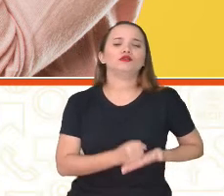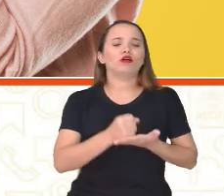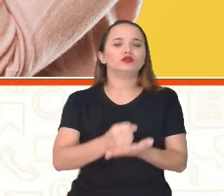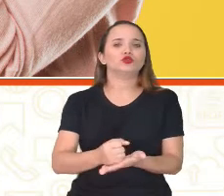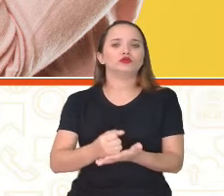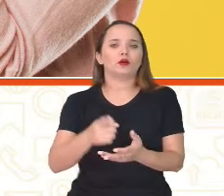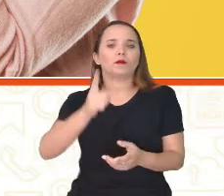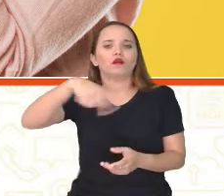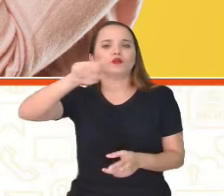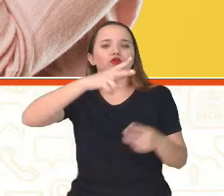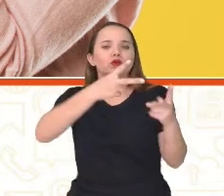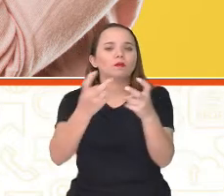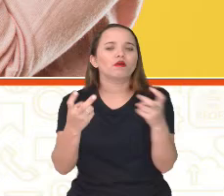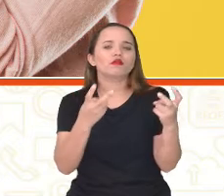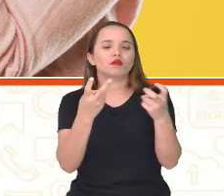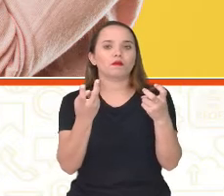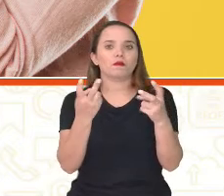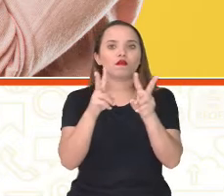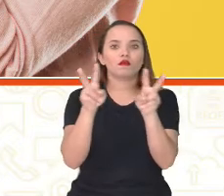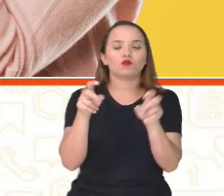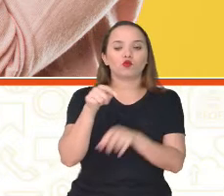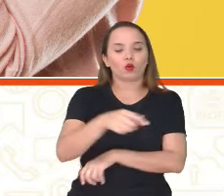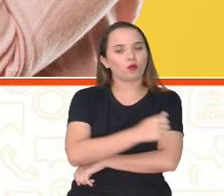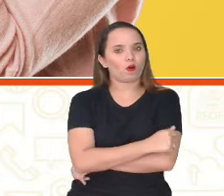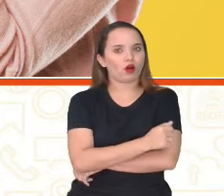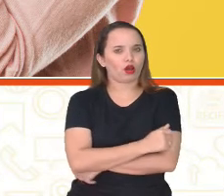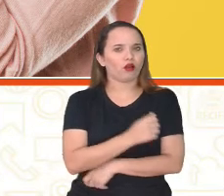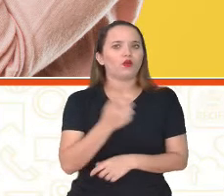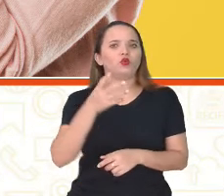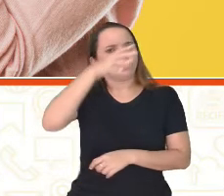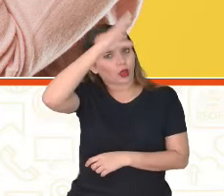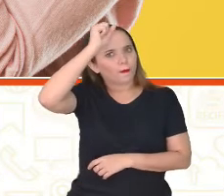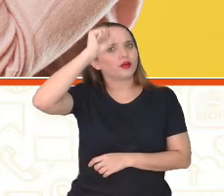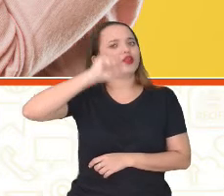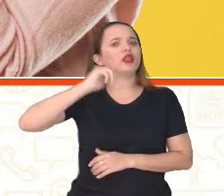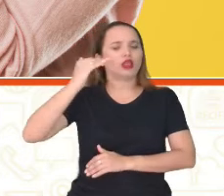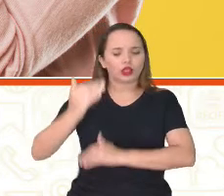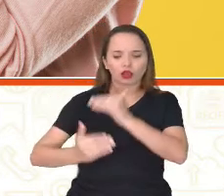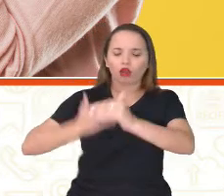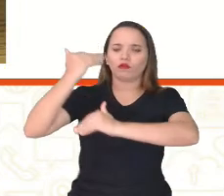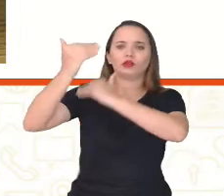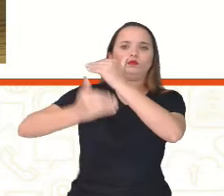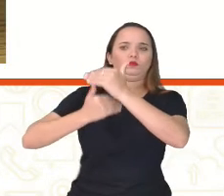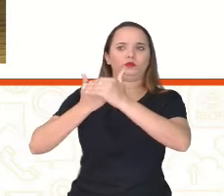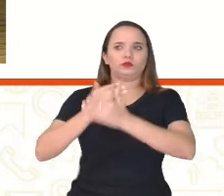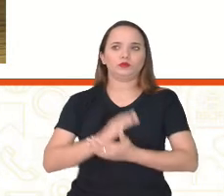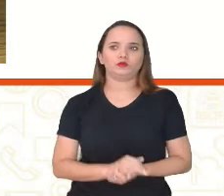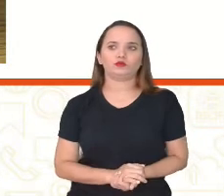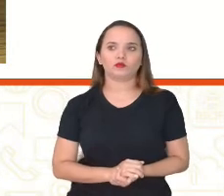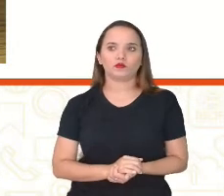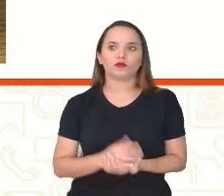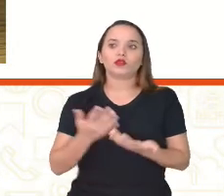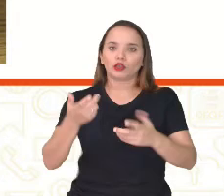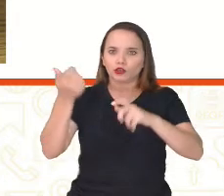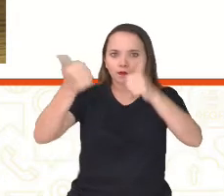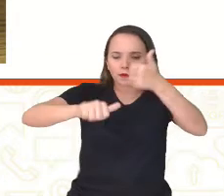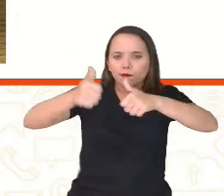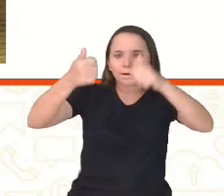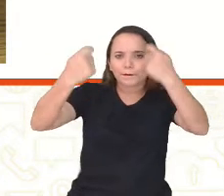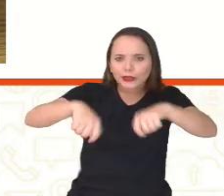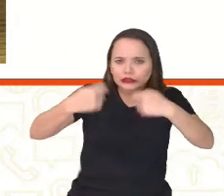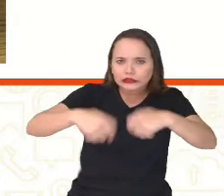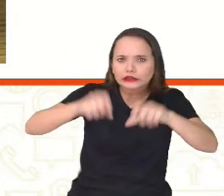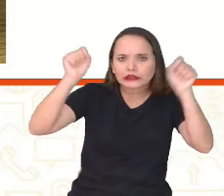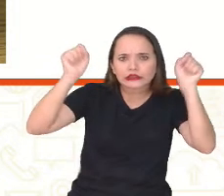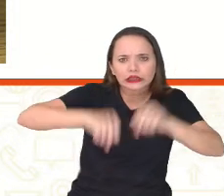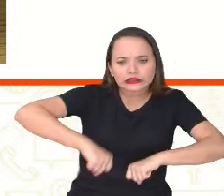essa percepção que ele está aprendendo, que ele está avançando e que ele precisa,